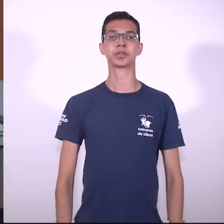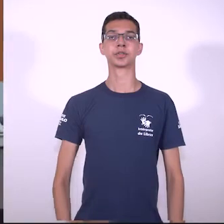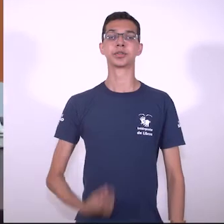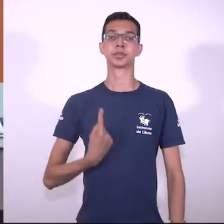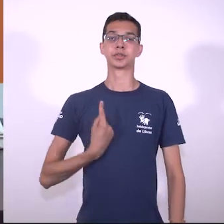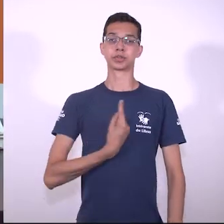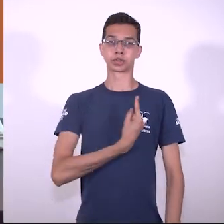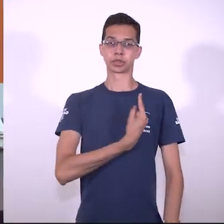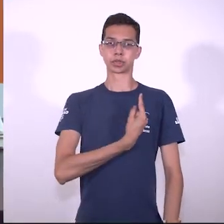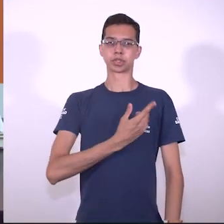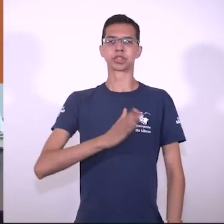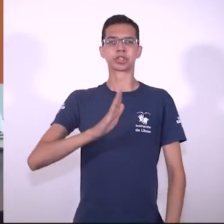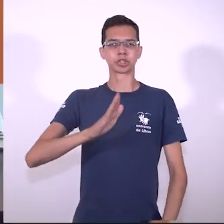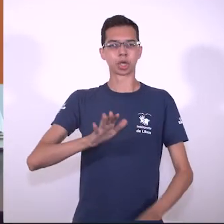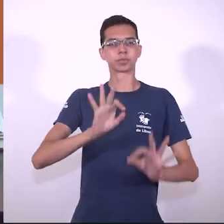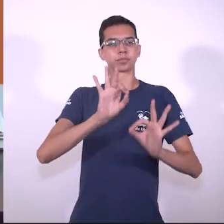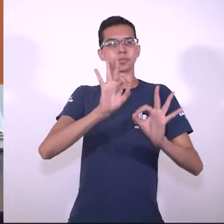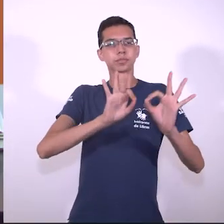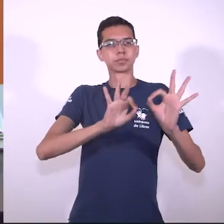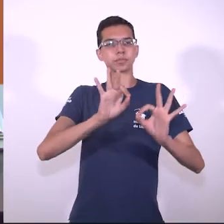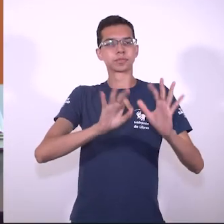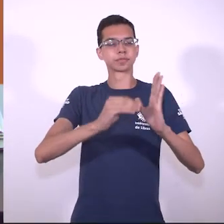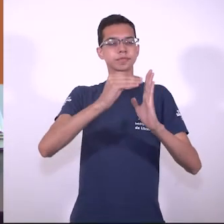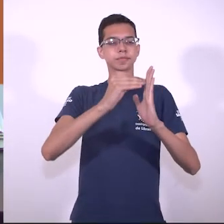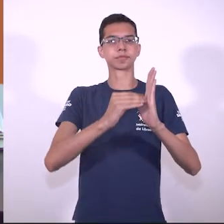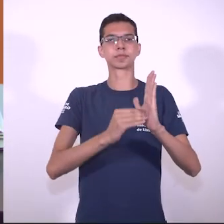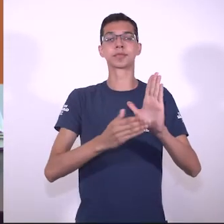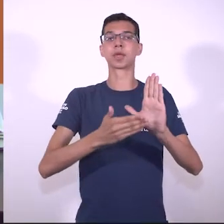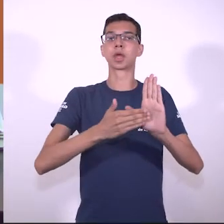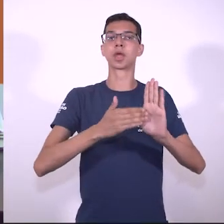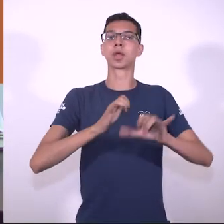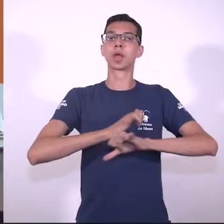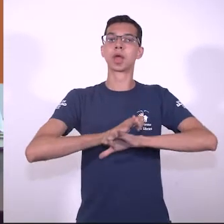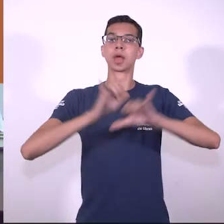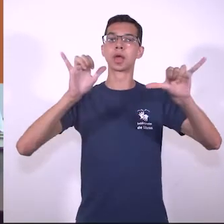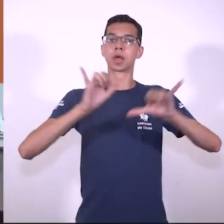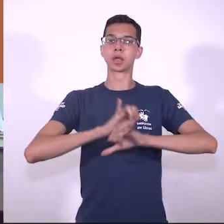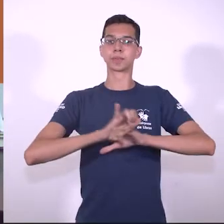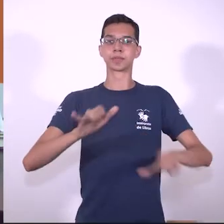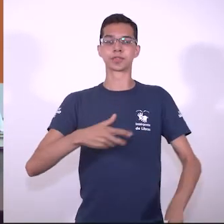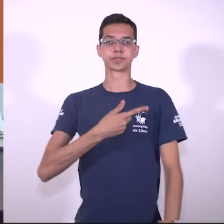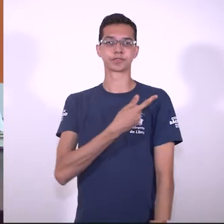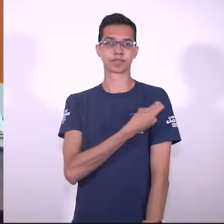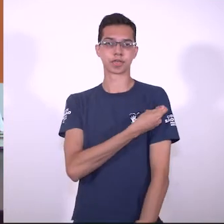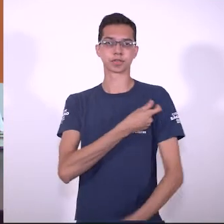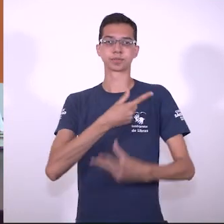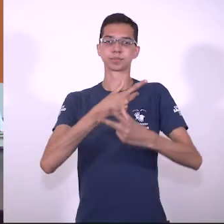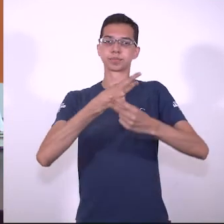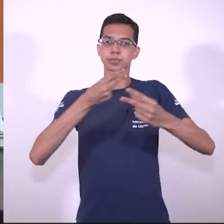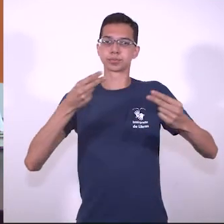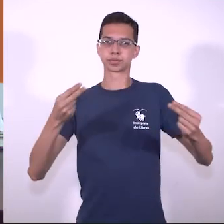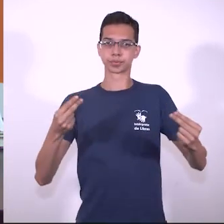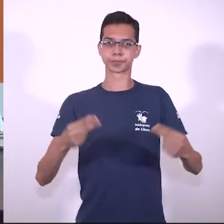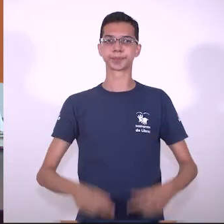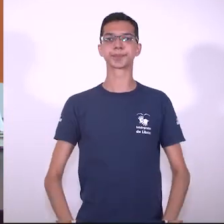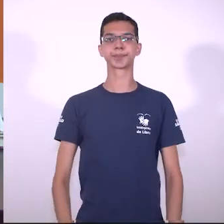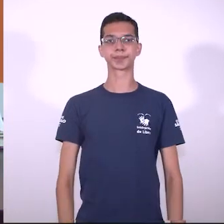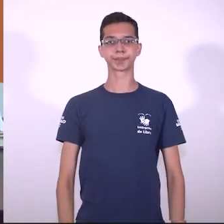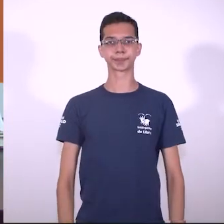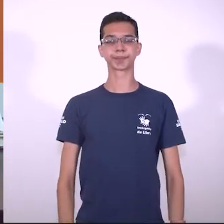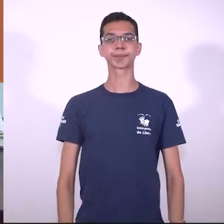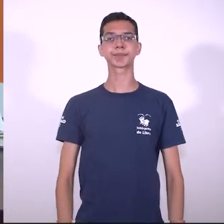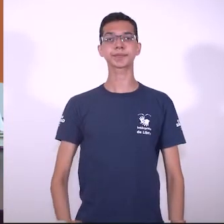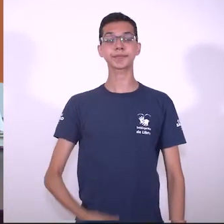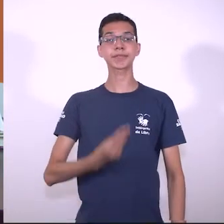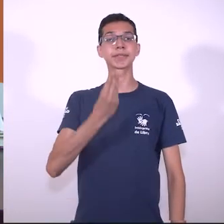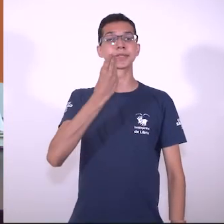da campanha de vacina, pensando em capilarizar ao máximo os postos volantes de vacina na cidade de São